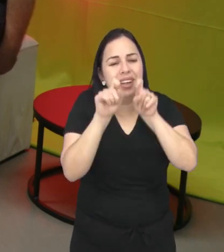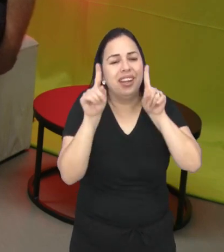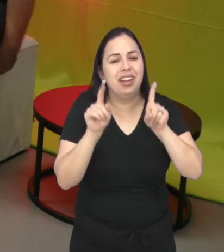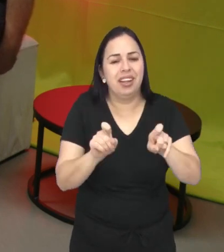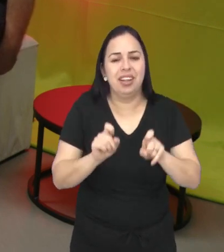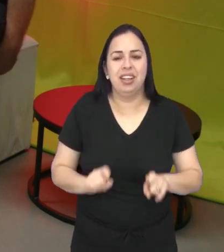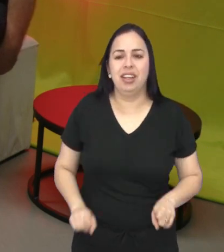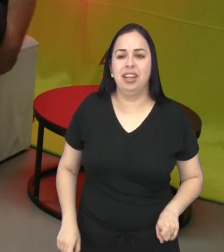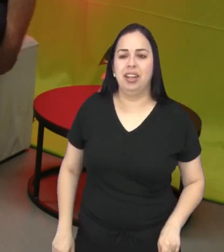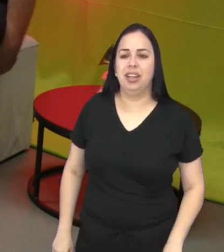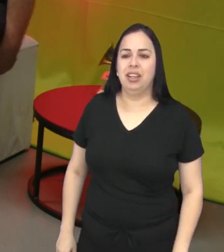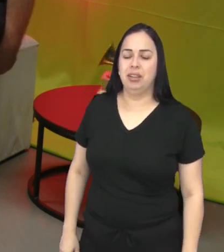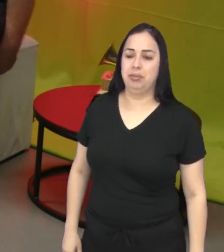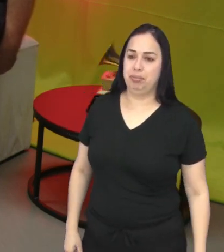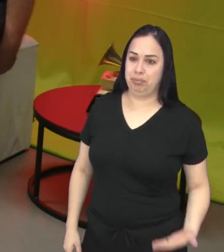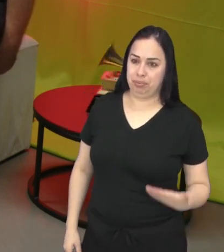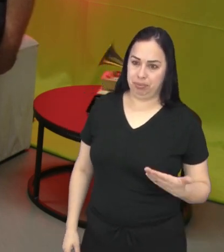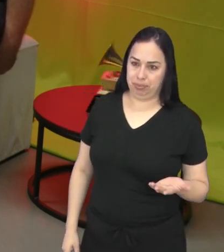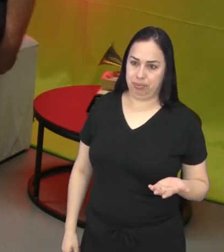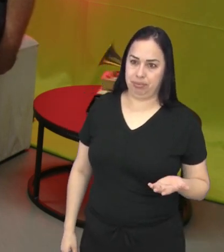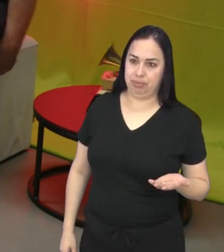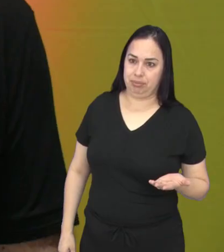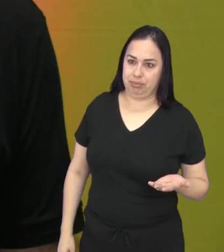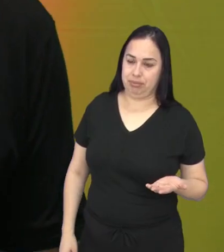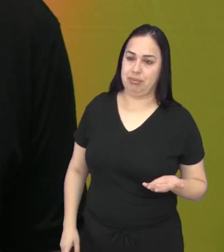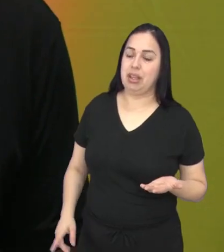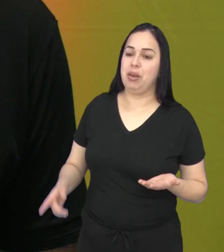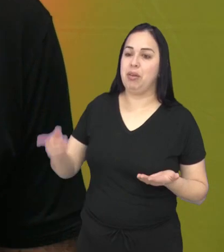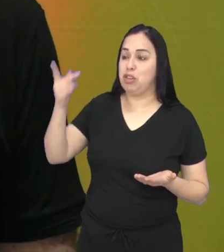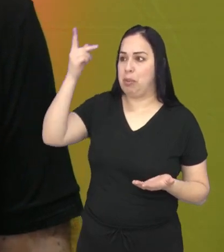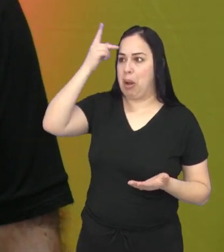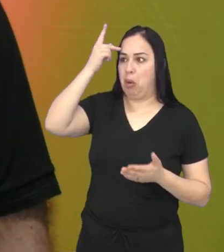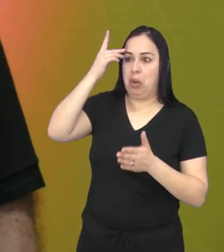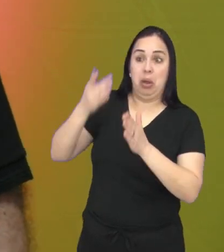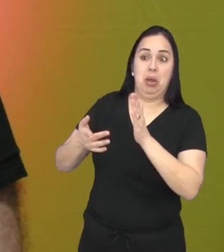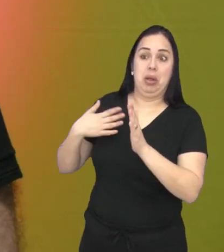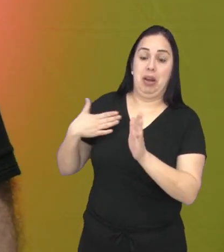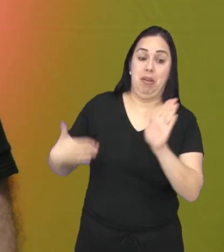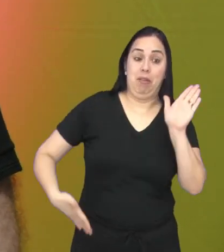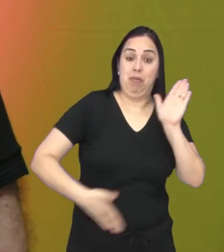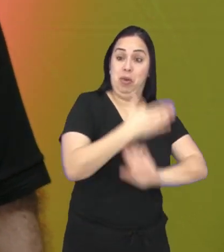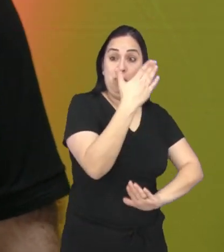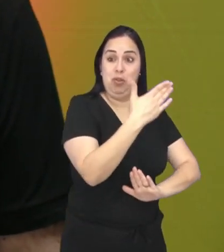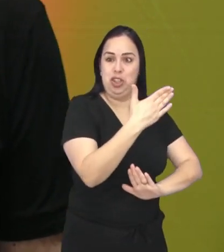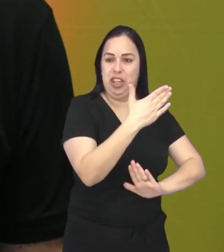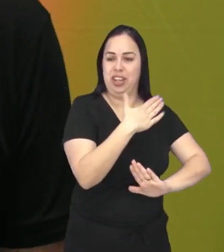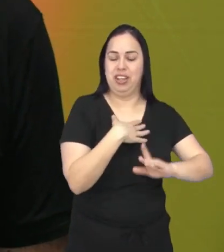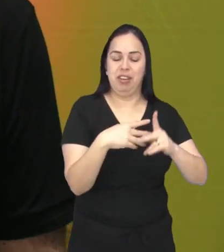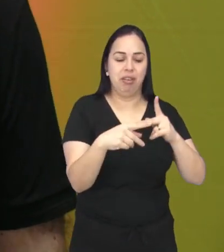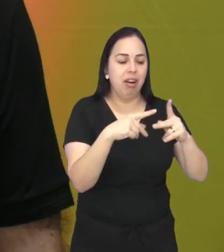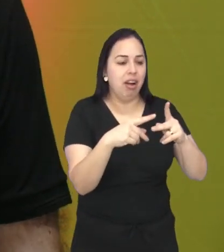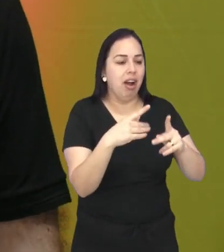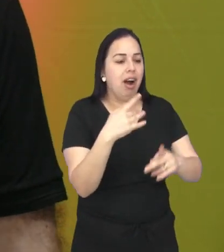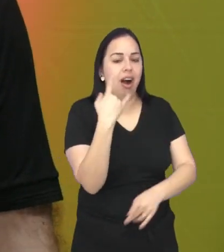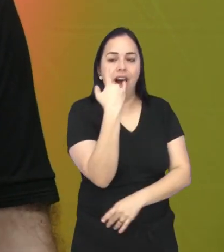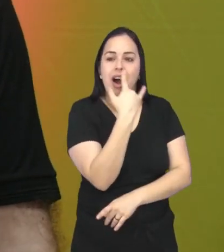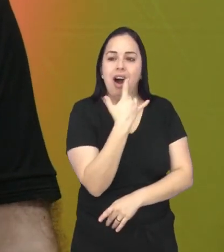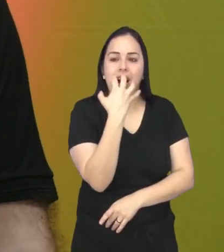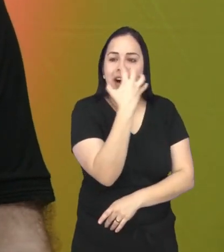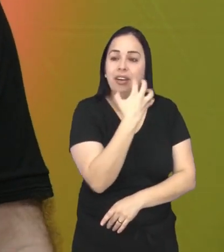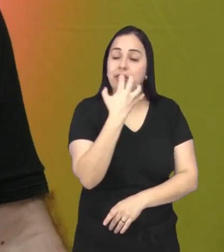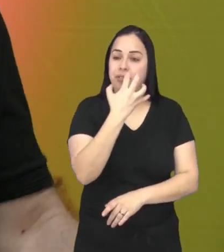gente. Legal. Então, foi mais fugir de São Paulo e depois gostar de São José que me fez ficar. Mas é